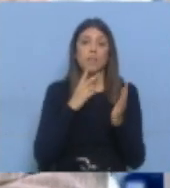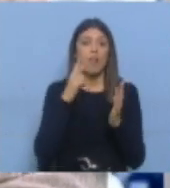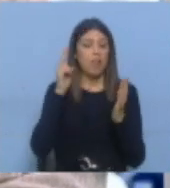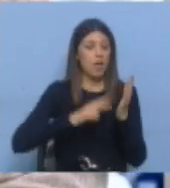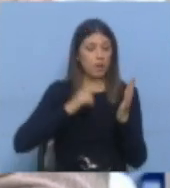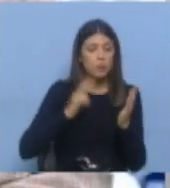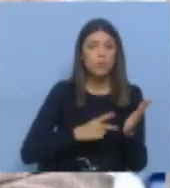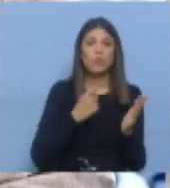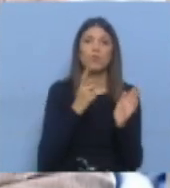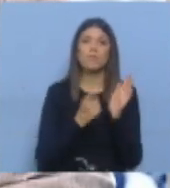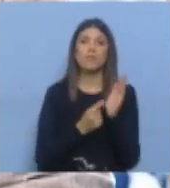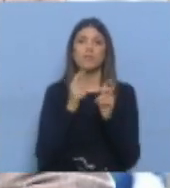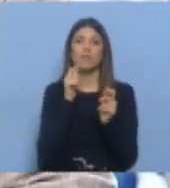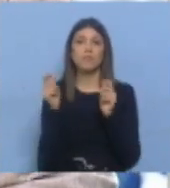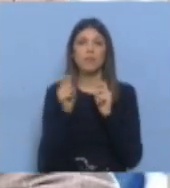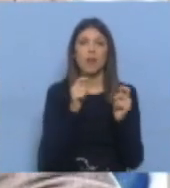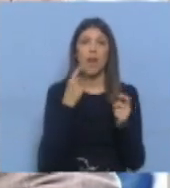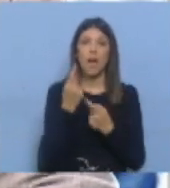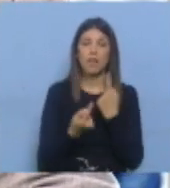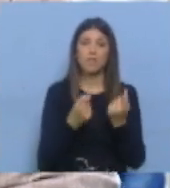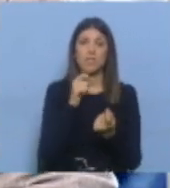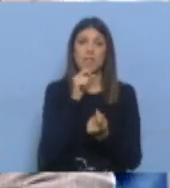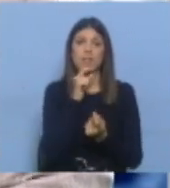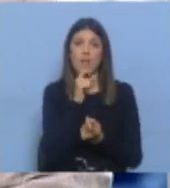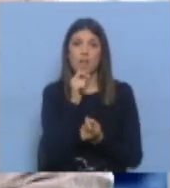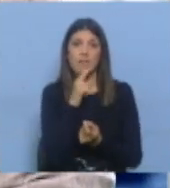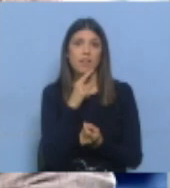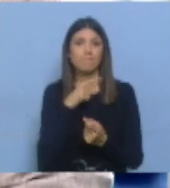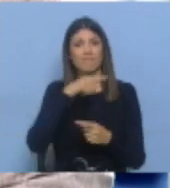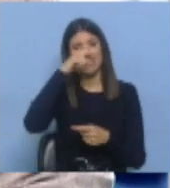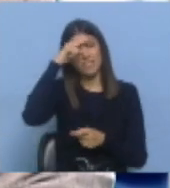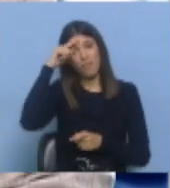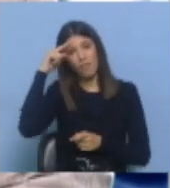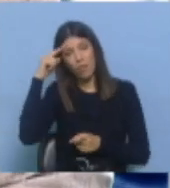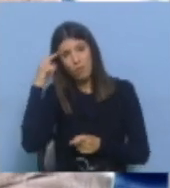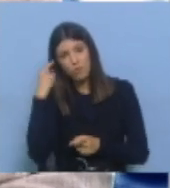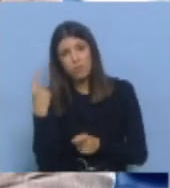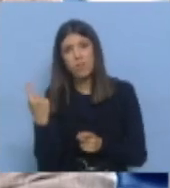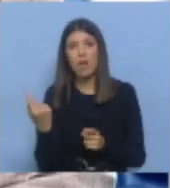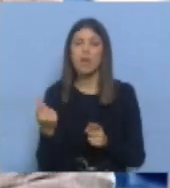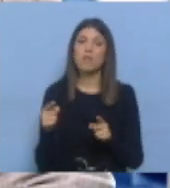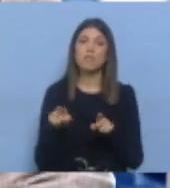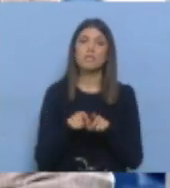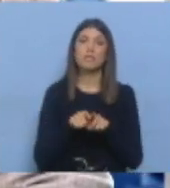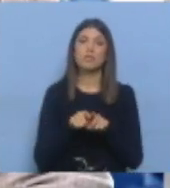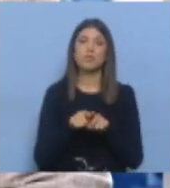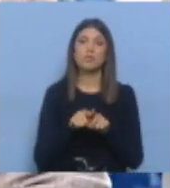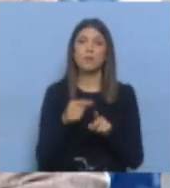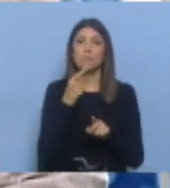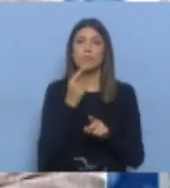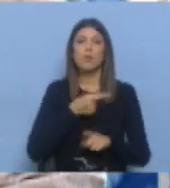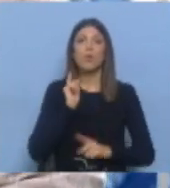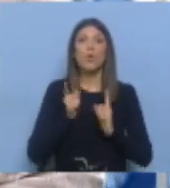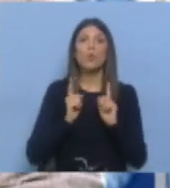porque parece que custa encaixar no que é o magistério, embora uma leitura profunda desminta isso, mas parece que custa encaixar no que é o magistério